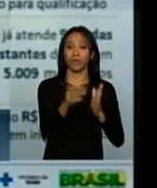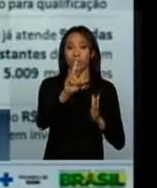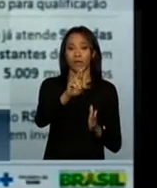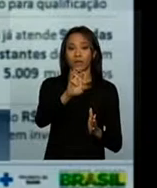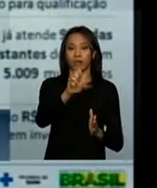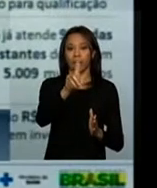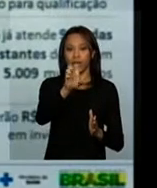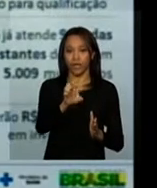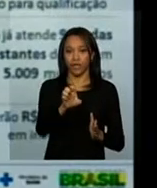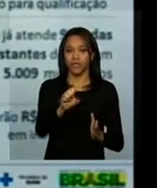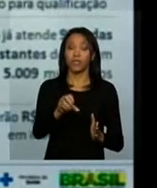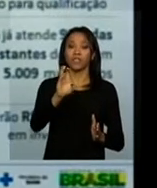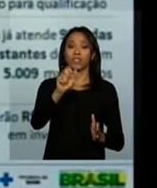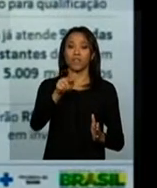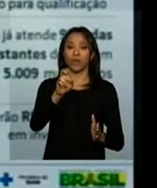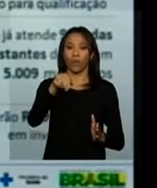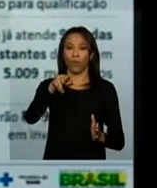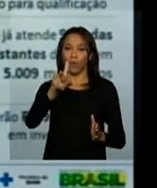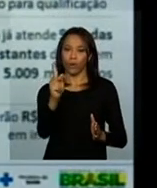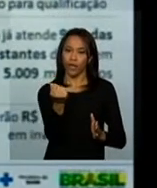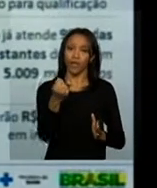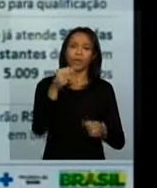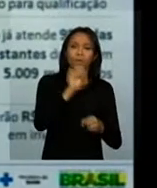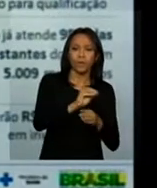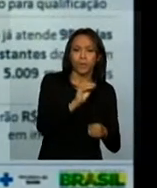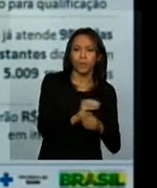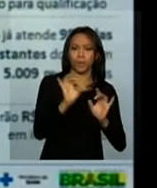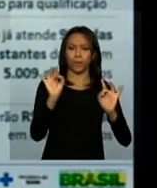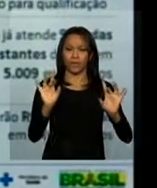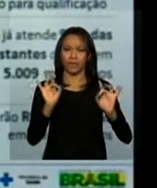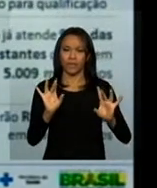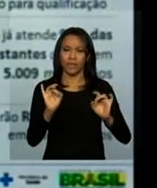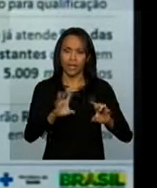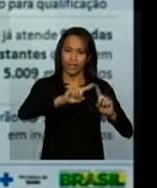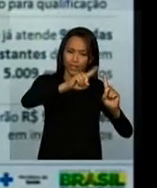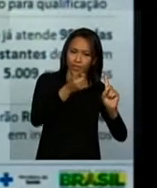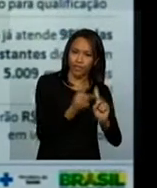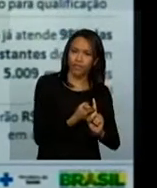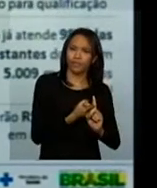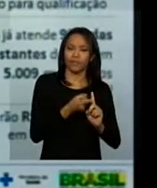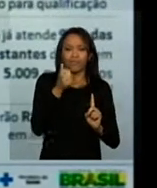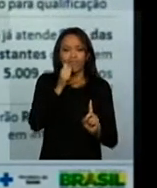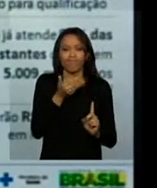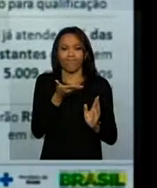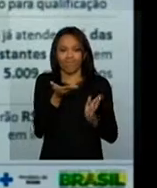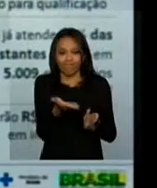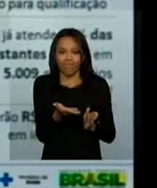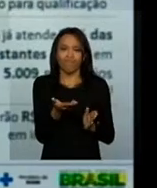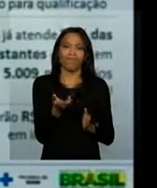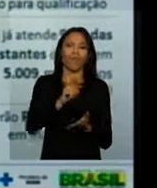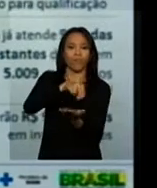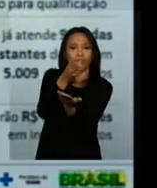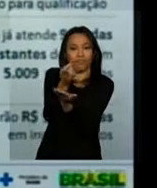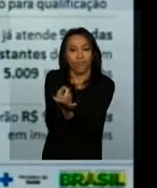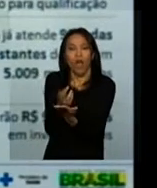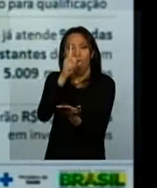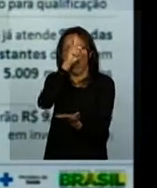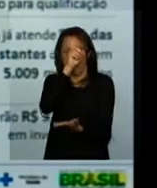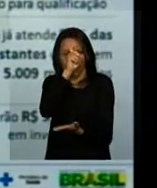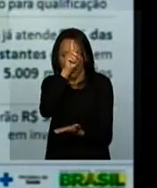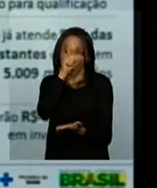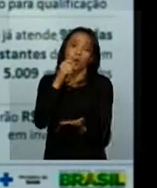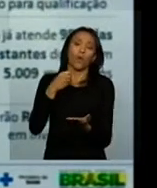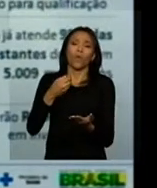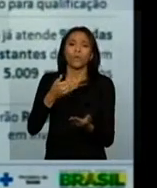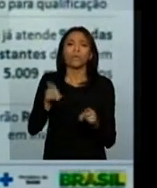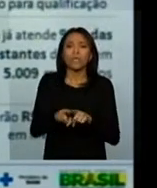questão do pré-natal de qualidade, da vinculação de uma gestante na maternidade, do processo de trabalho